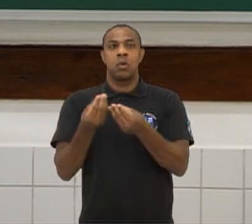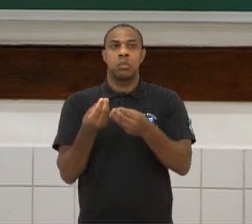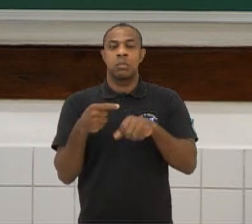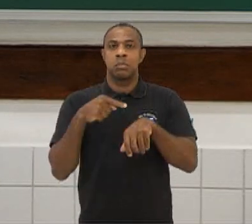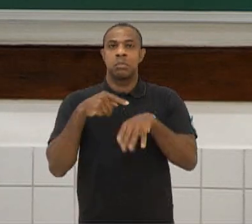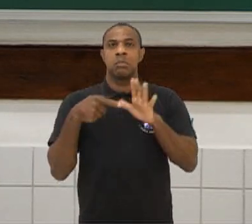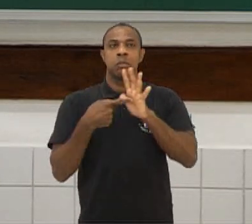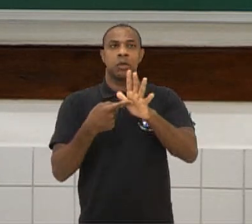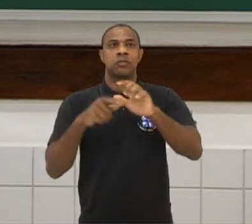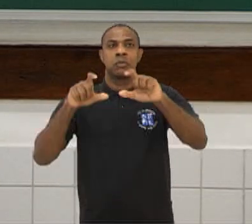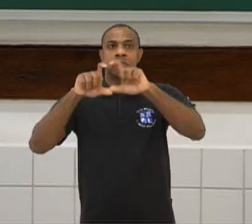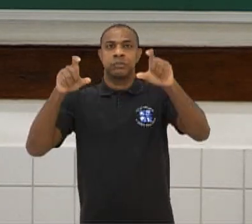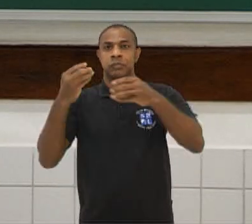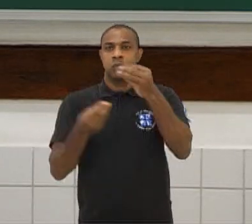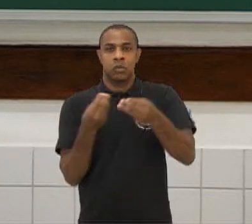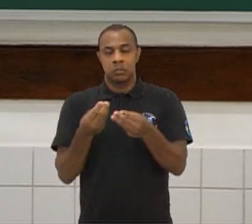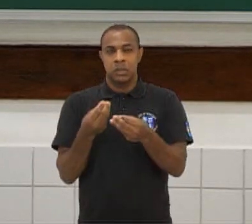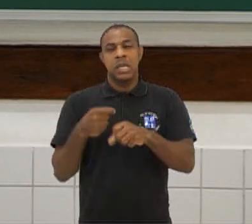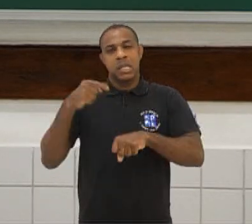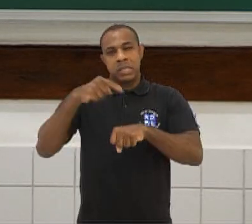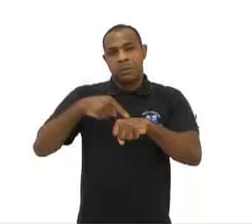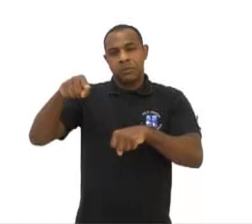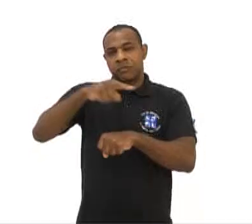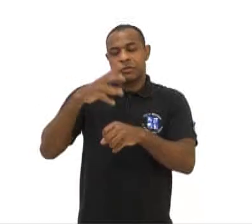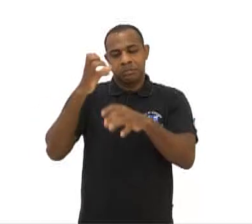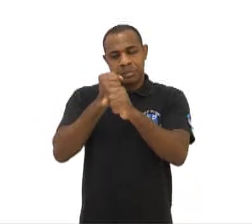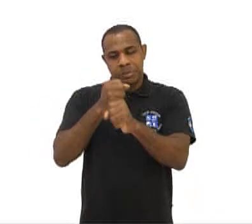dar um tempinho para vocês e eu já volto.